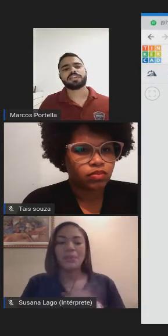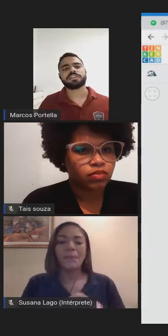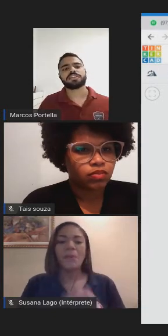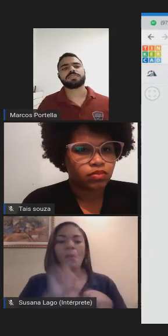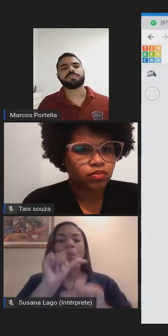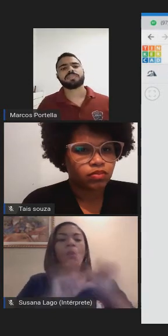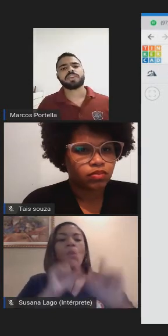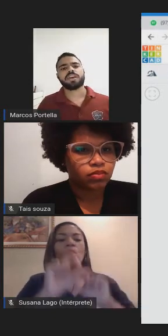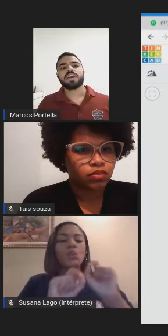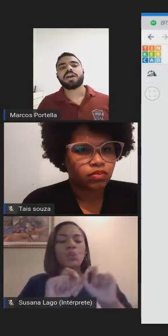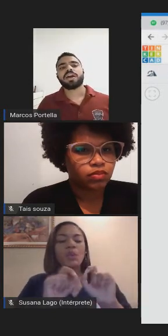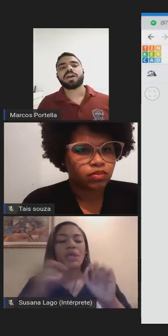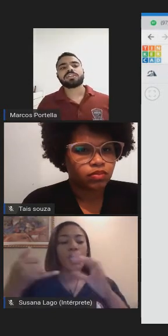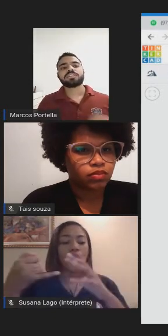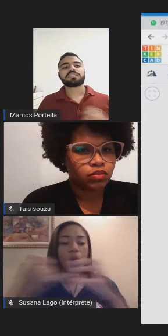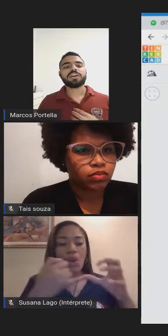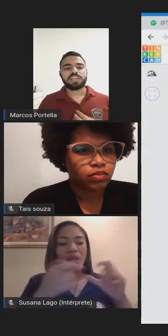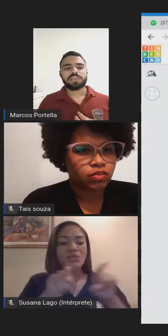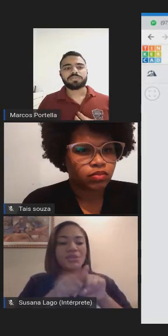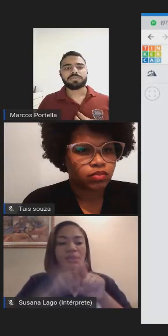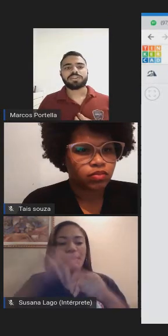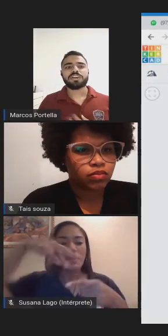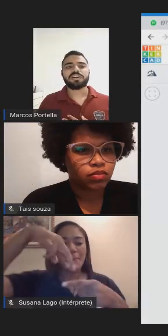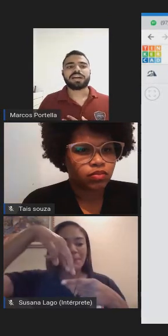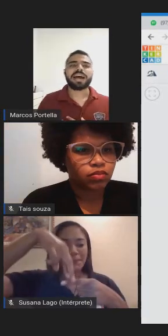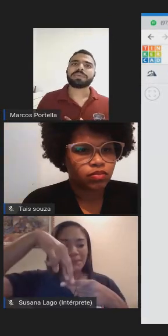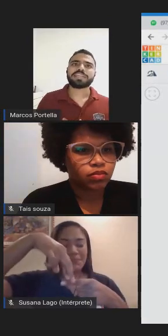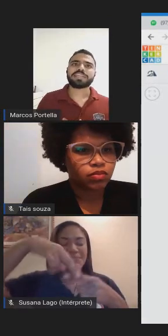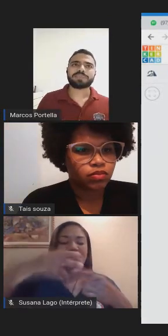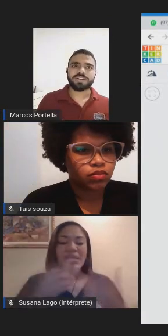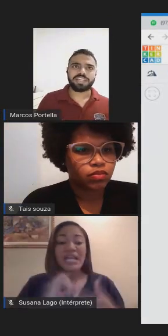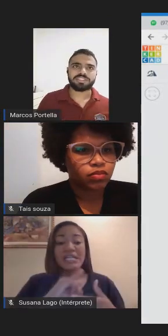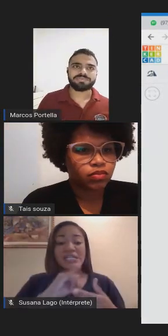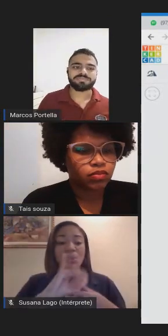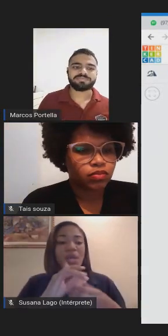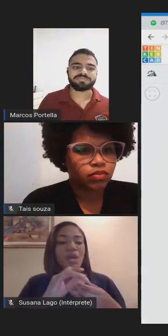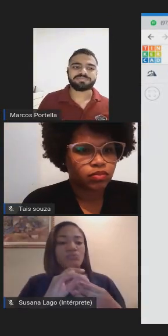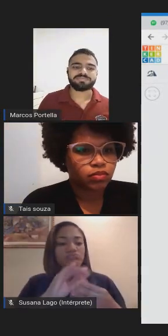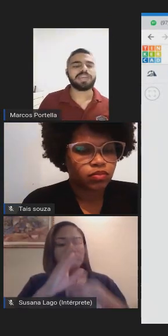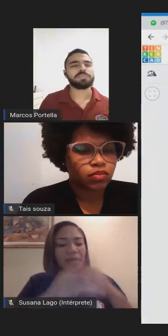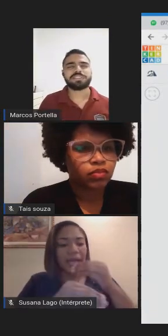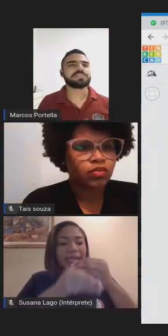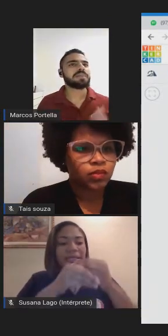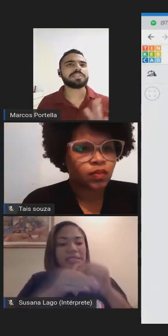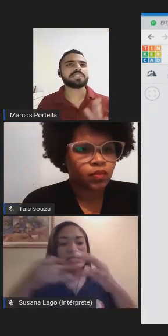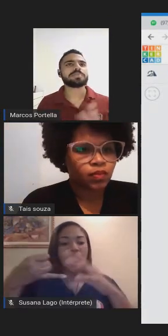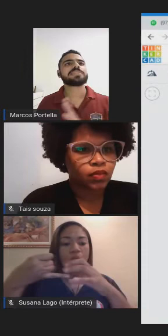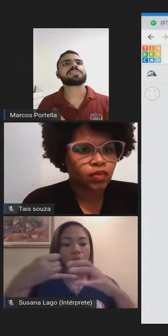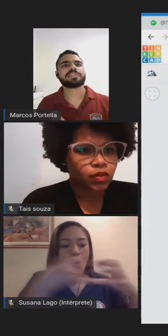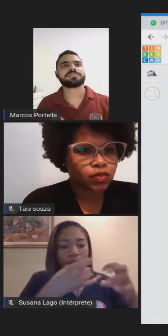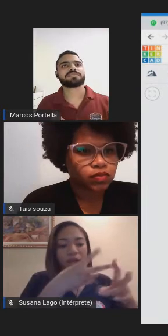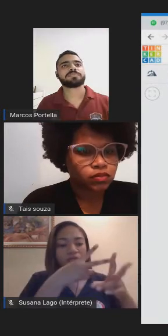e a resistência. Se eu quero colocar a mesma corrente, eu preciso da